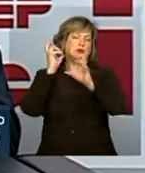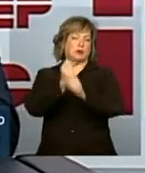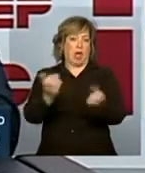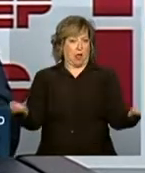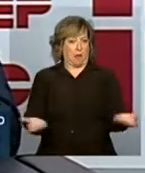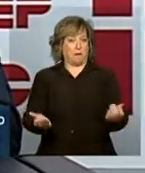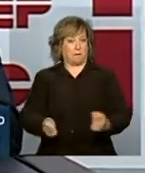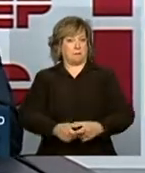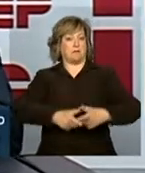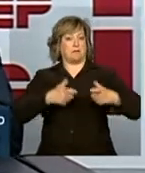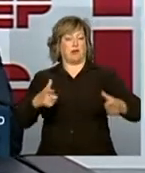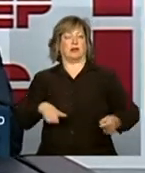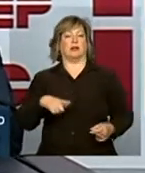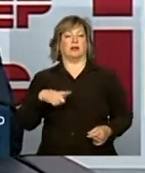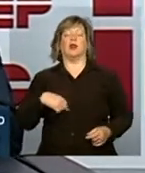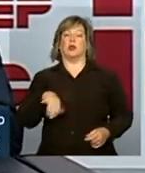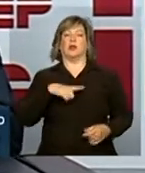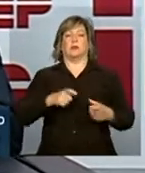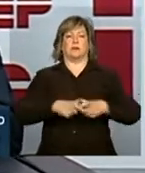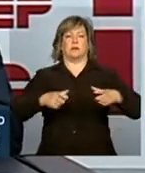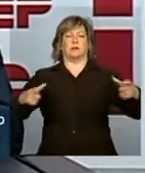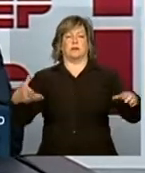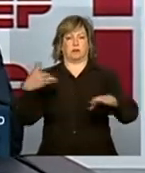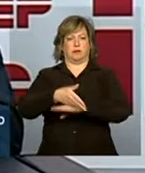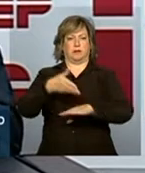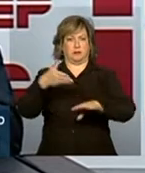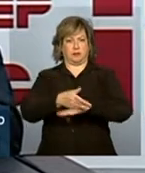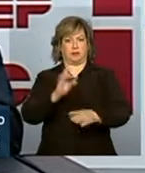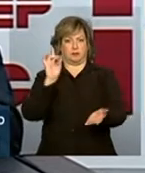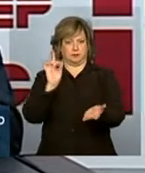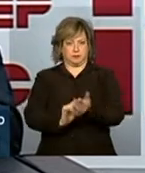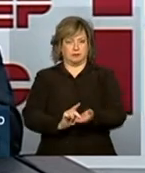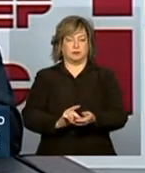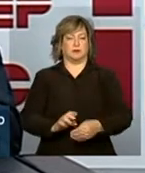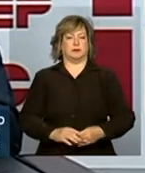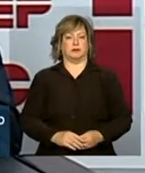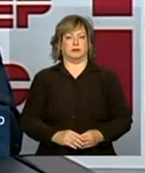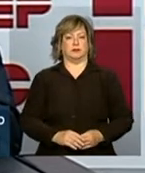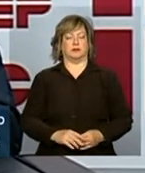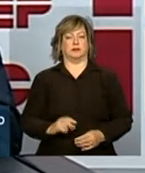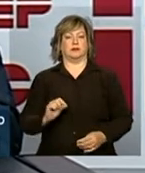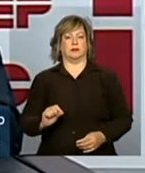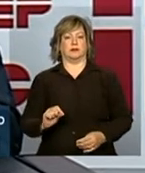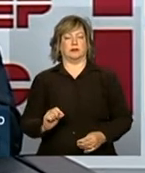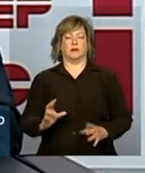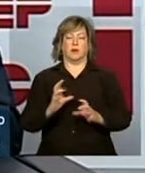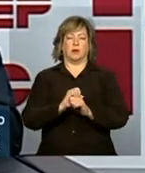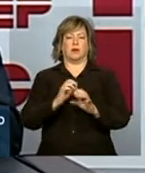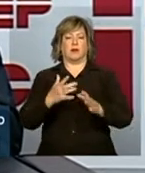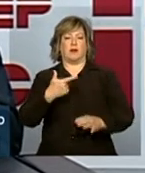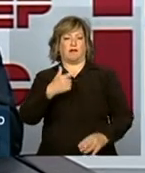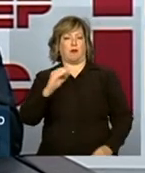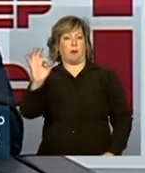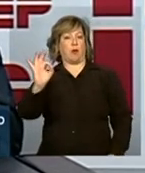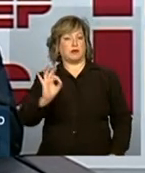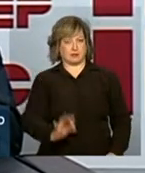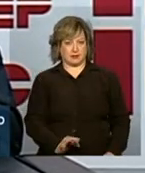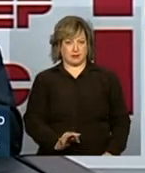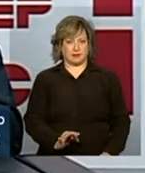Nós tivemos um crescimento de participantes efetivos de cerca de 20%.